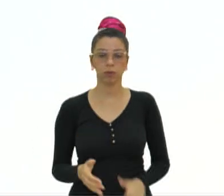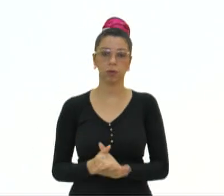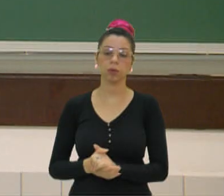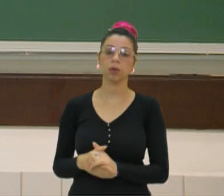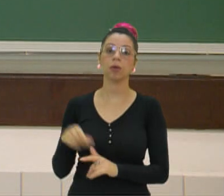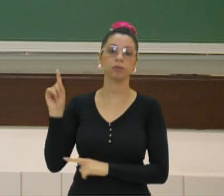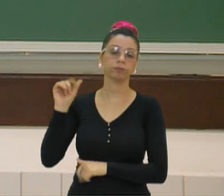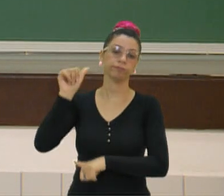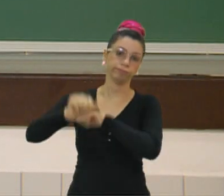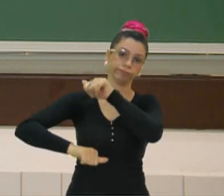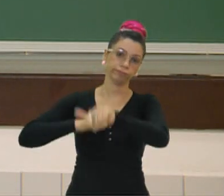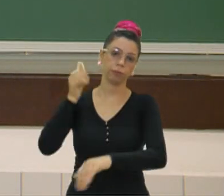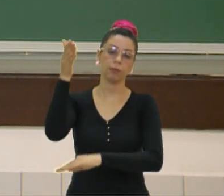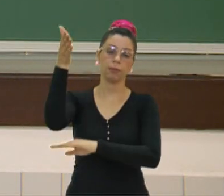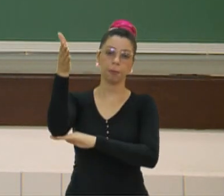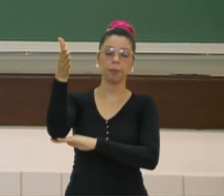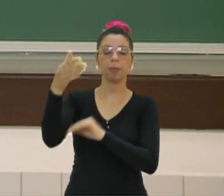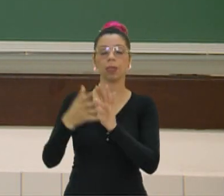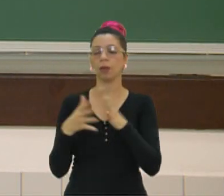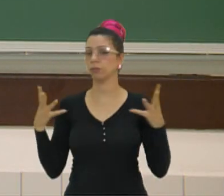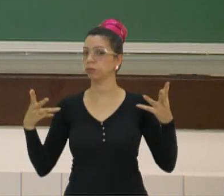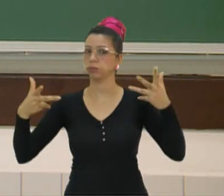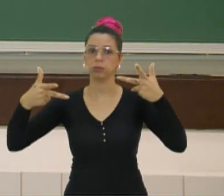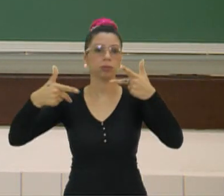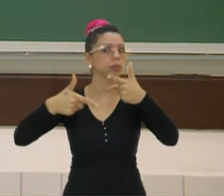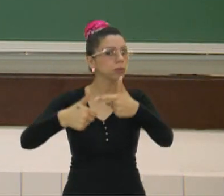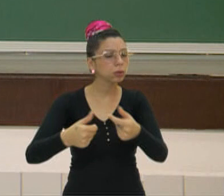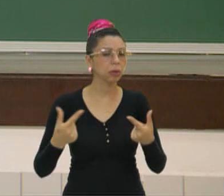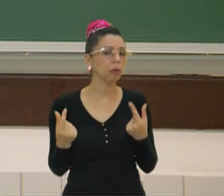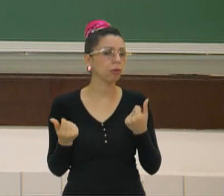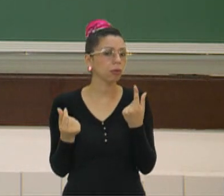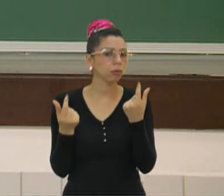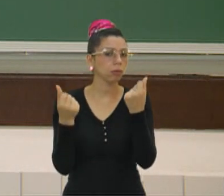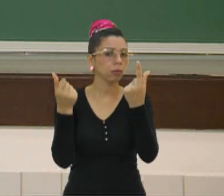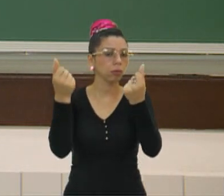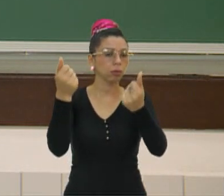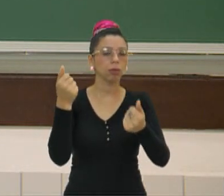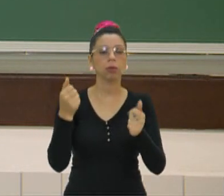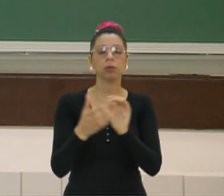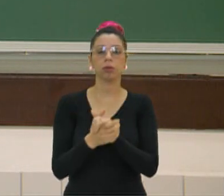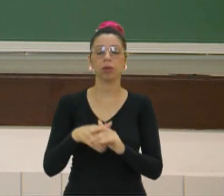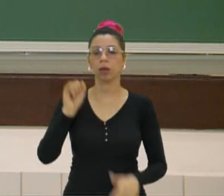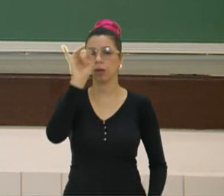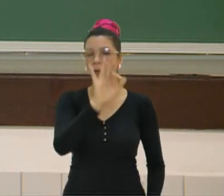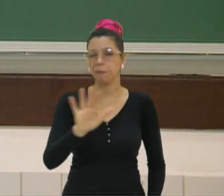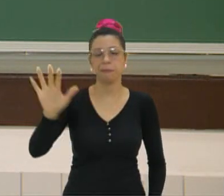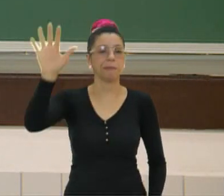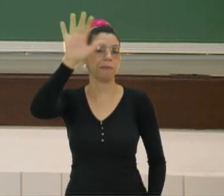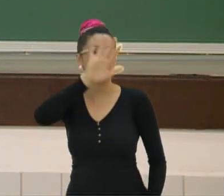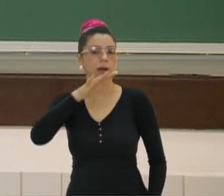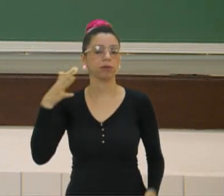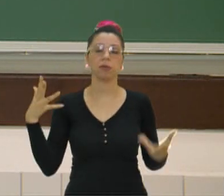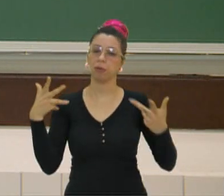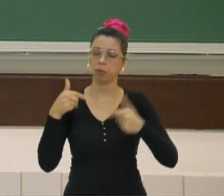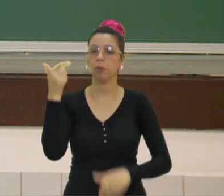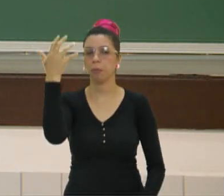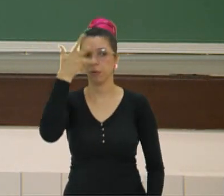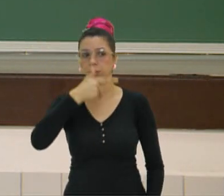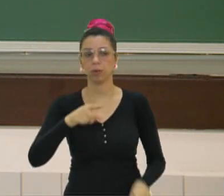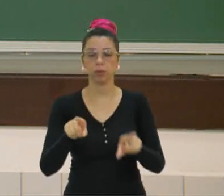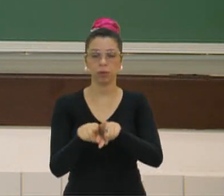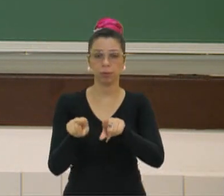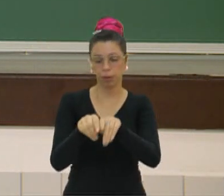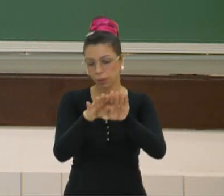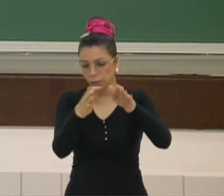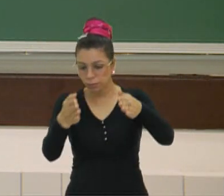hotel, né? A princípio era bastante luxuoso por dentro. Há muitas imagens dele, você encontra aí na internet, muito bonito. Um lago mais ou menos com